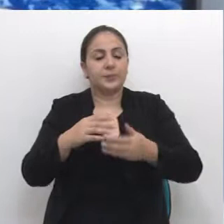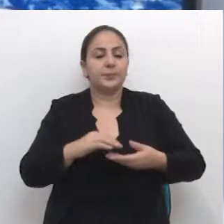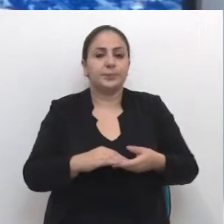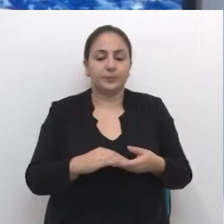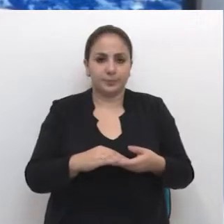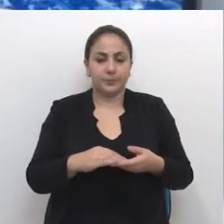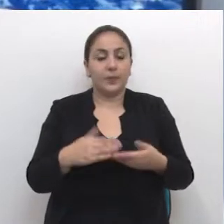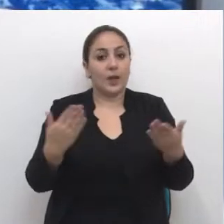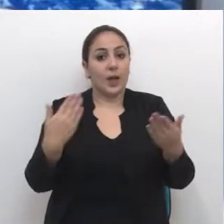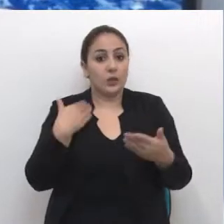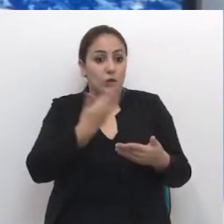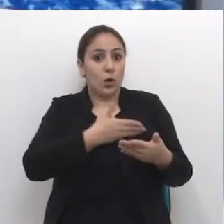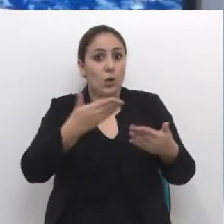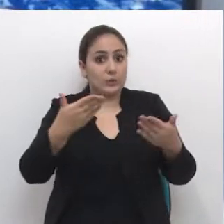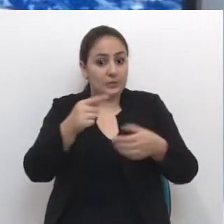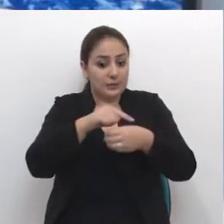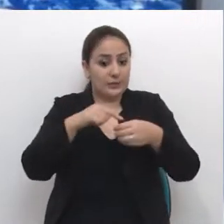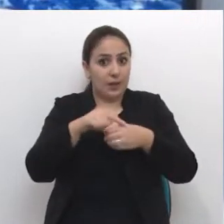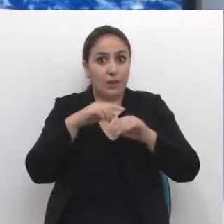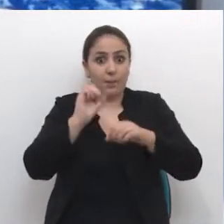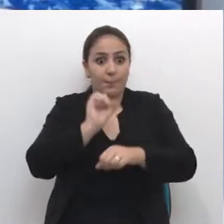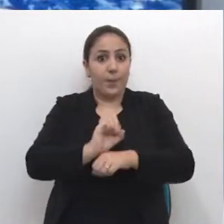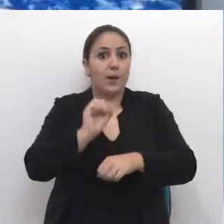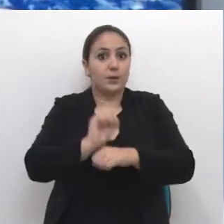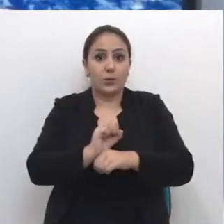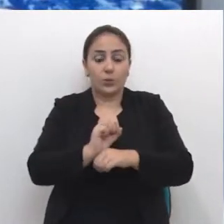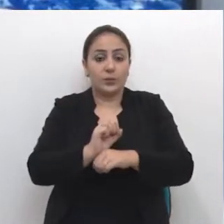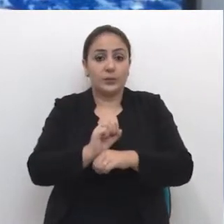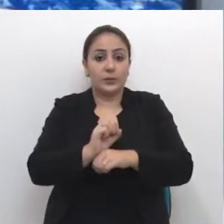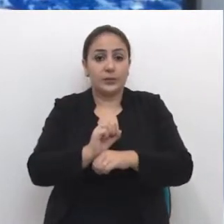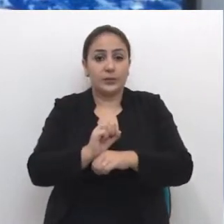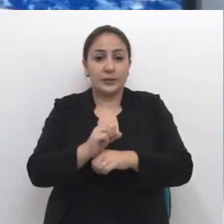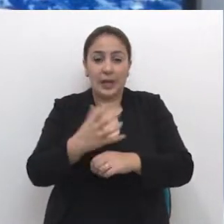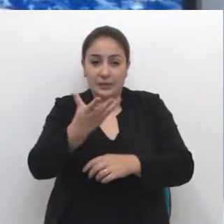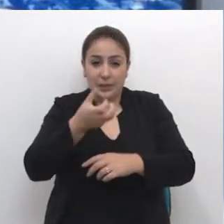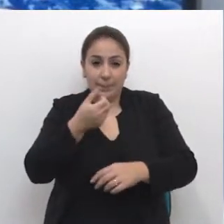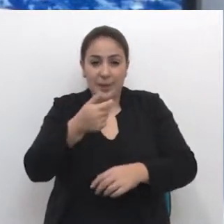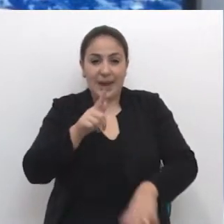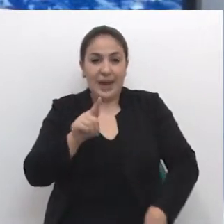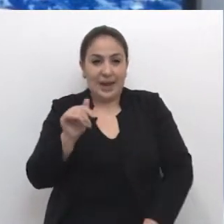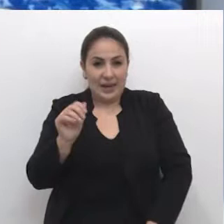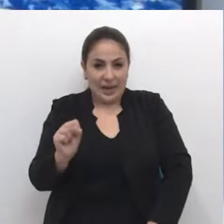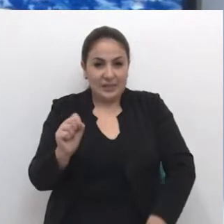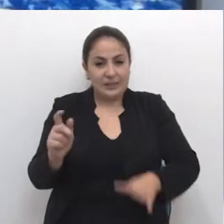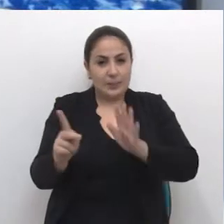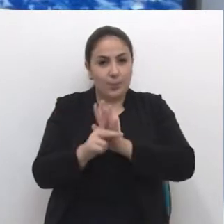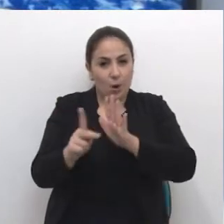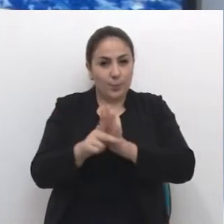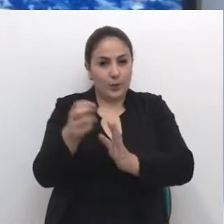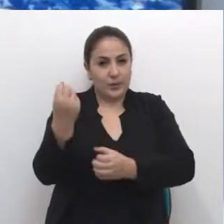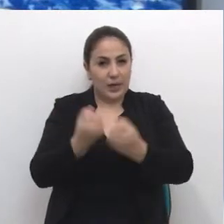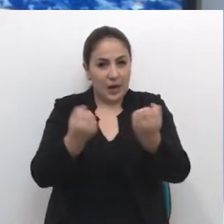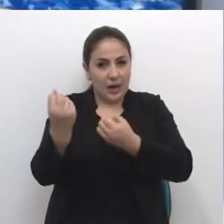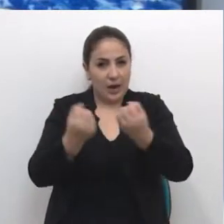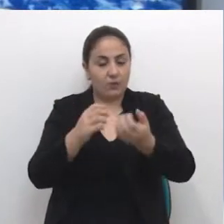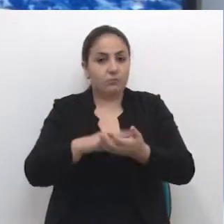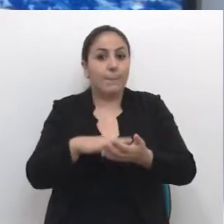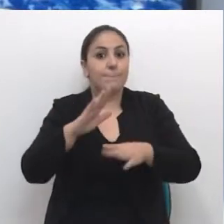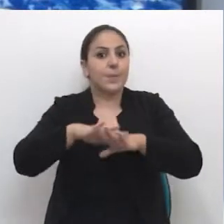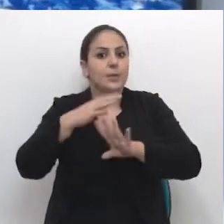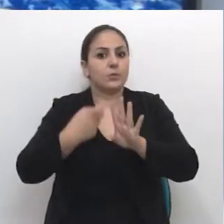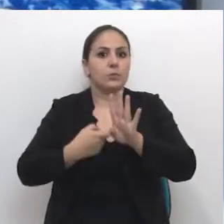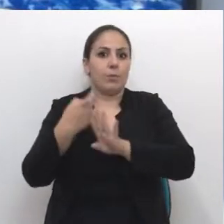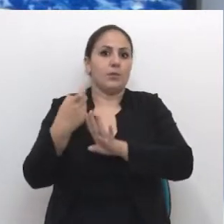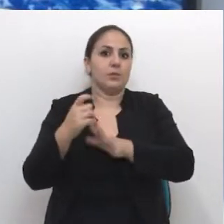nossa cidade deixou de ser abastecida pelo gás natural veicular há mais de 4 meses. E esta falta de